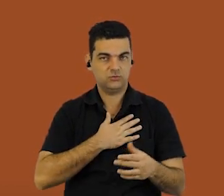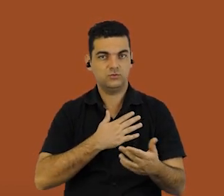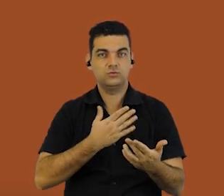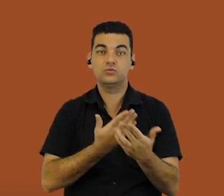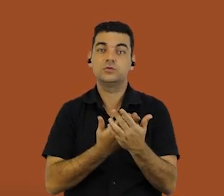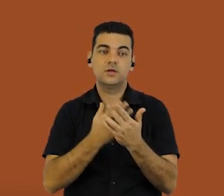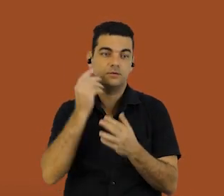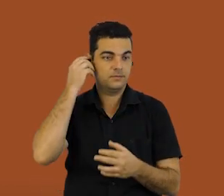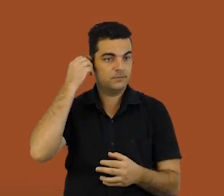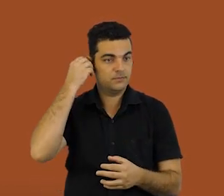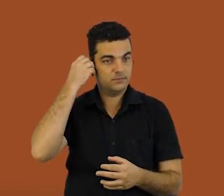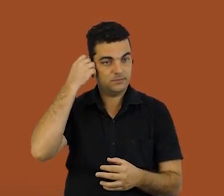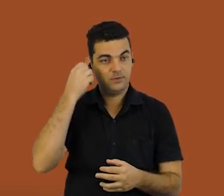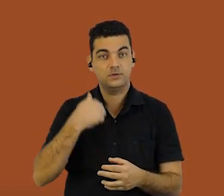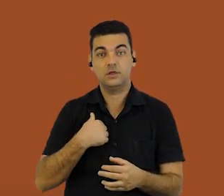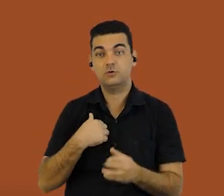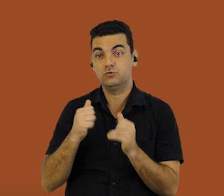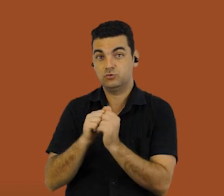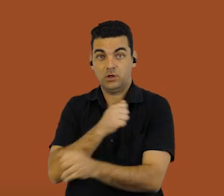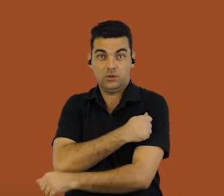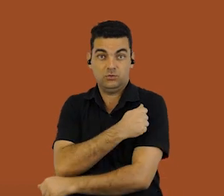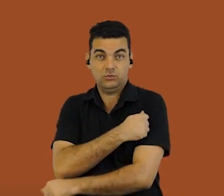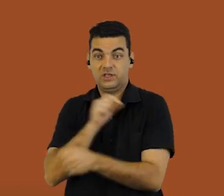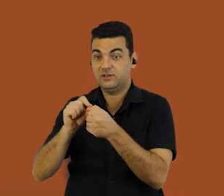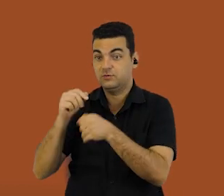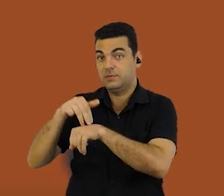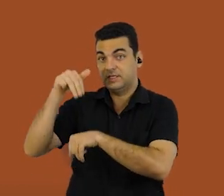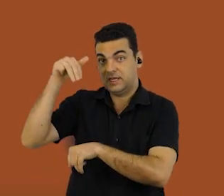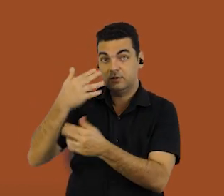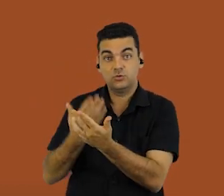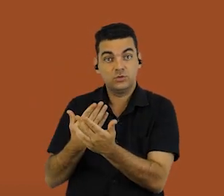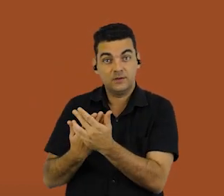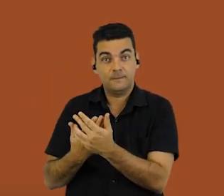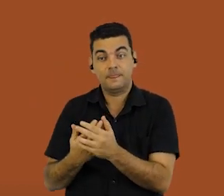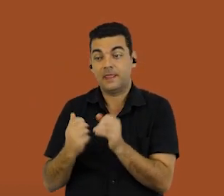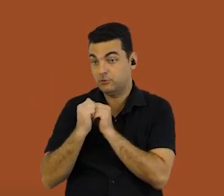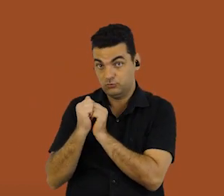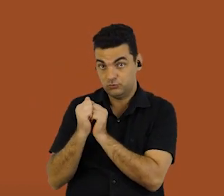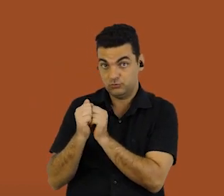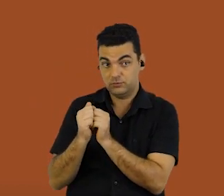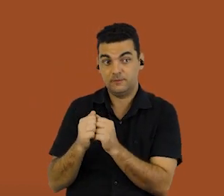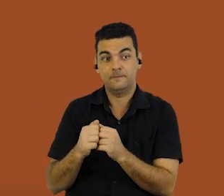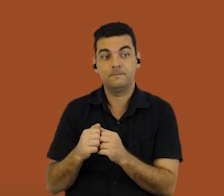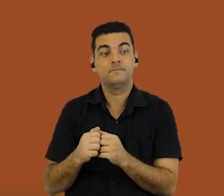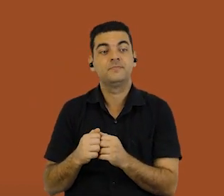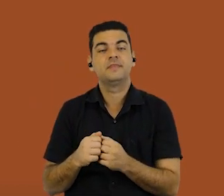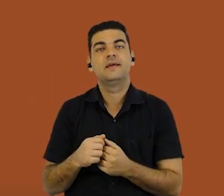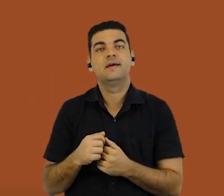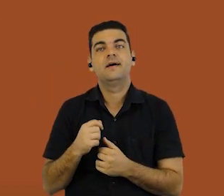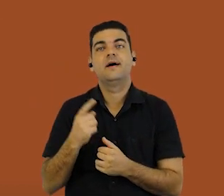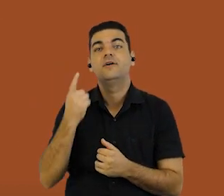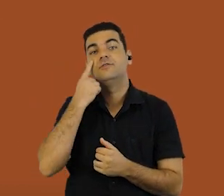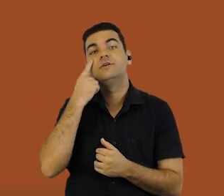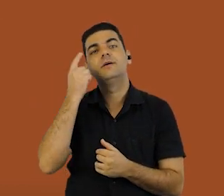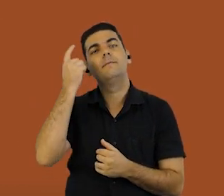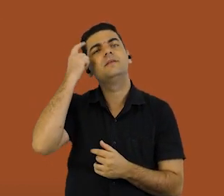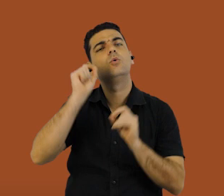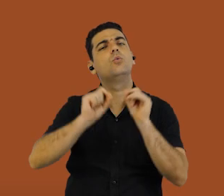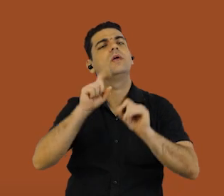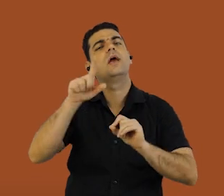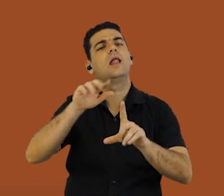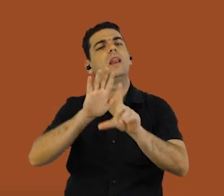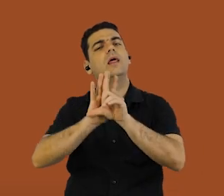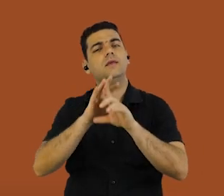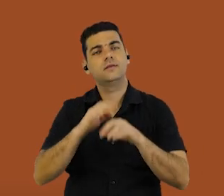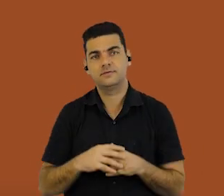Tem um estudante que está fazendo uma dissertação de mestrado sobre a lei. A gente foi fazer o trabalho de entender um